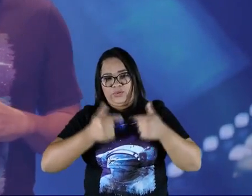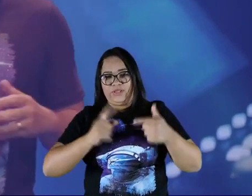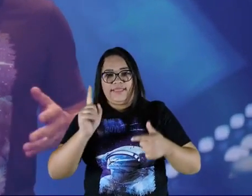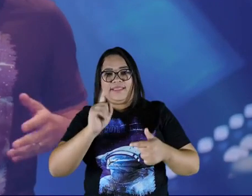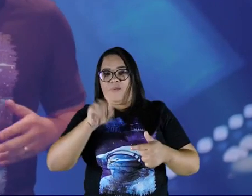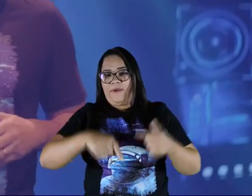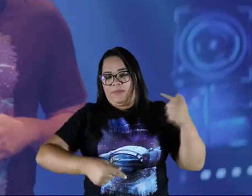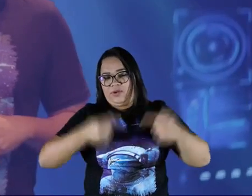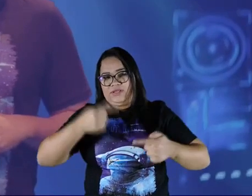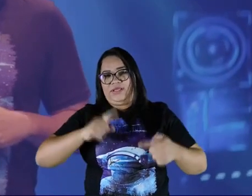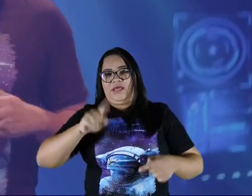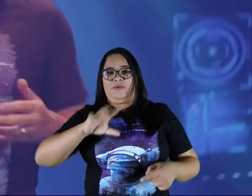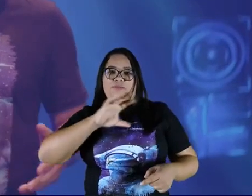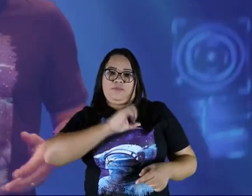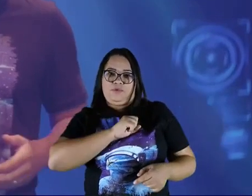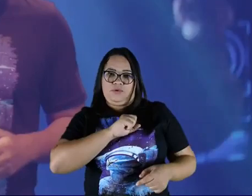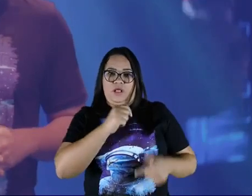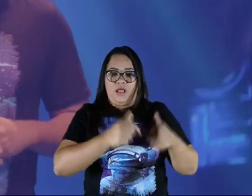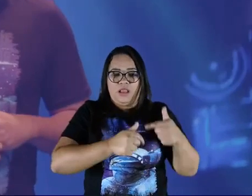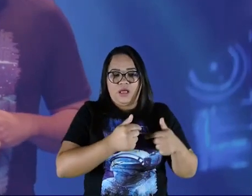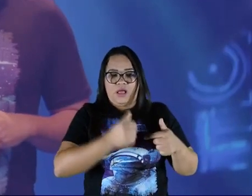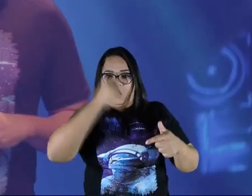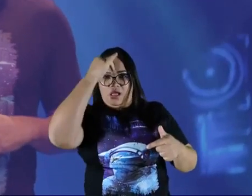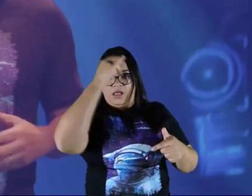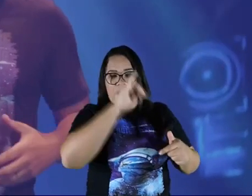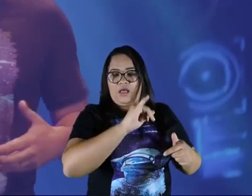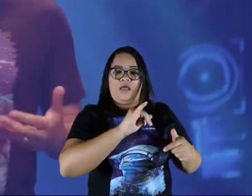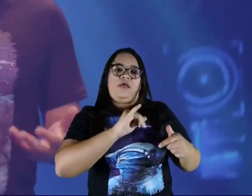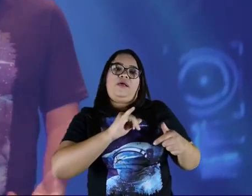não é contra a carne, não é contra sangue.